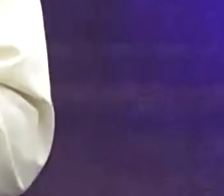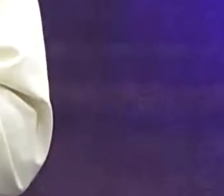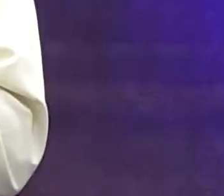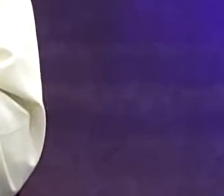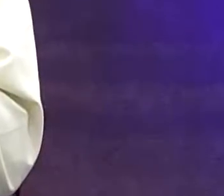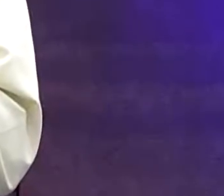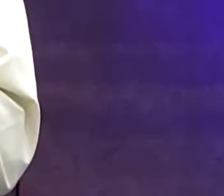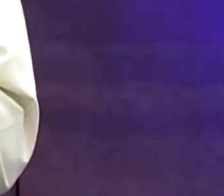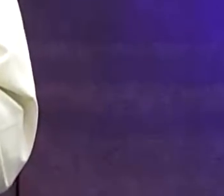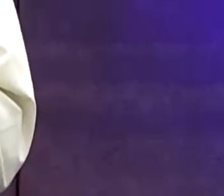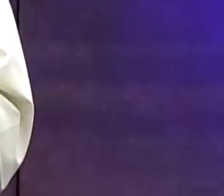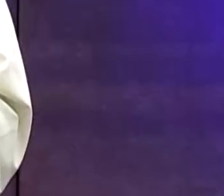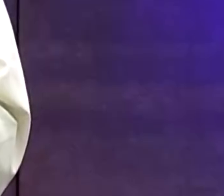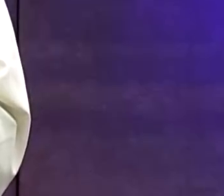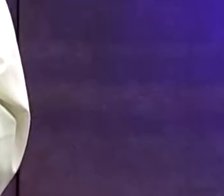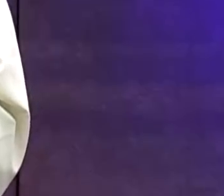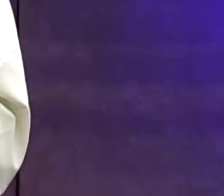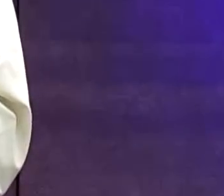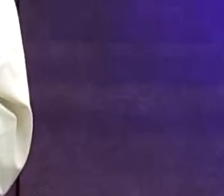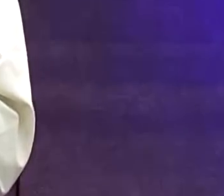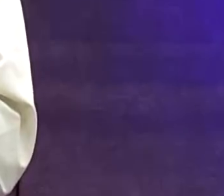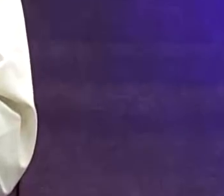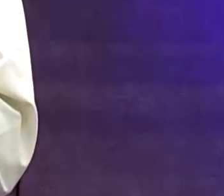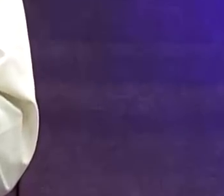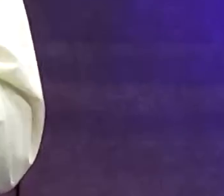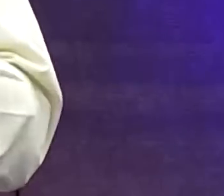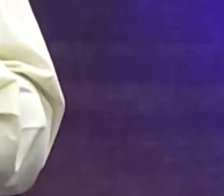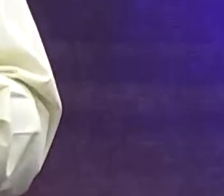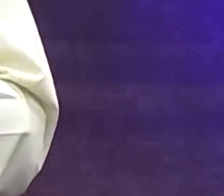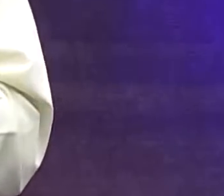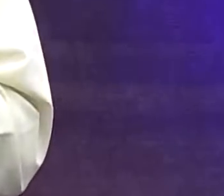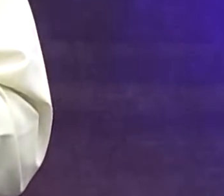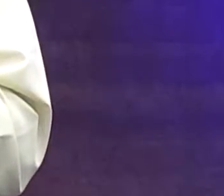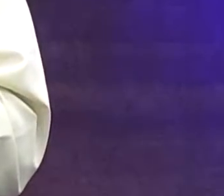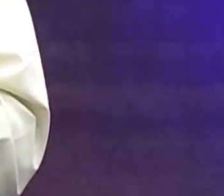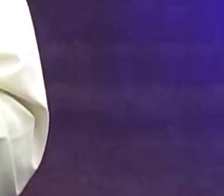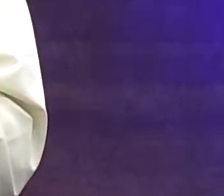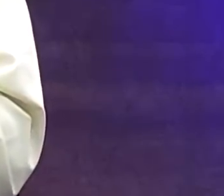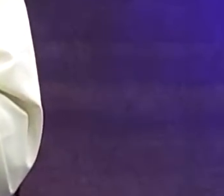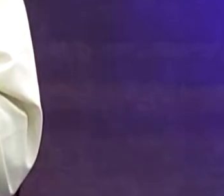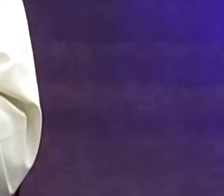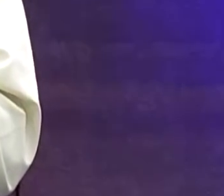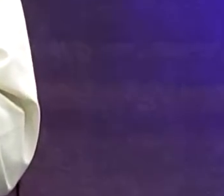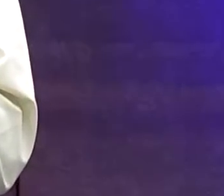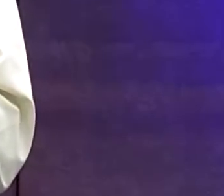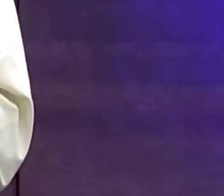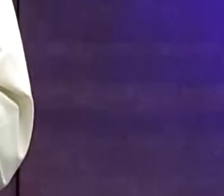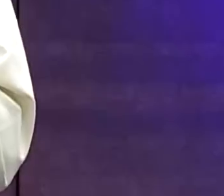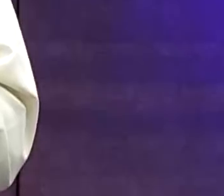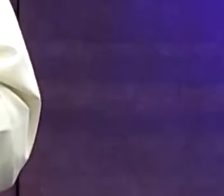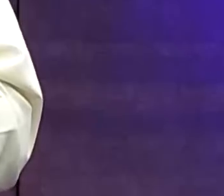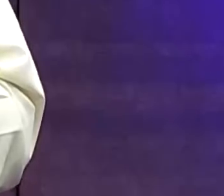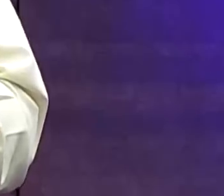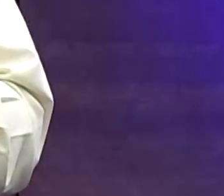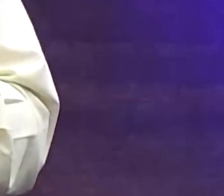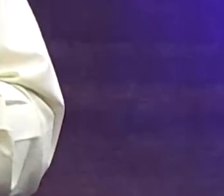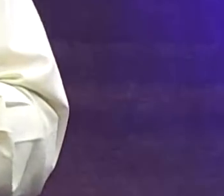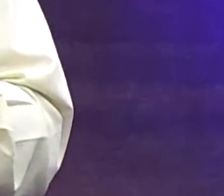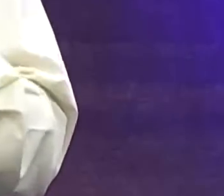aconteceram na igreja em Corinto. E Paulo, na sua carta, ele